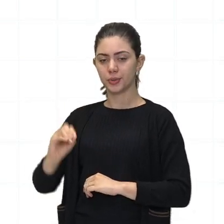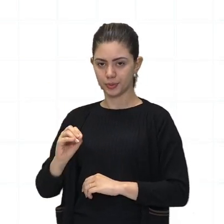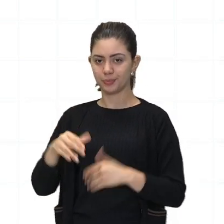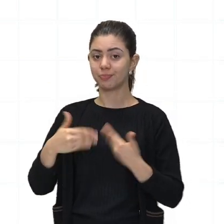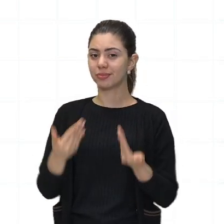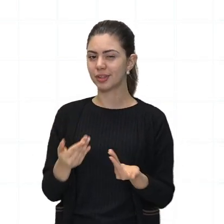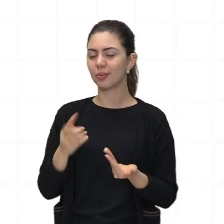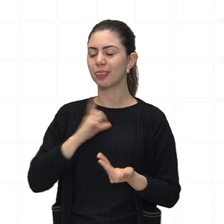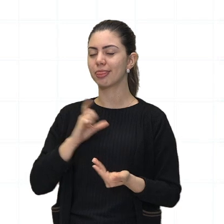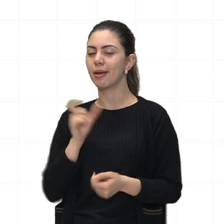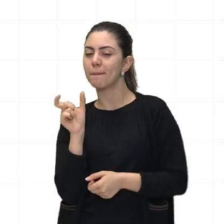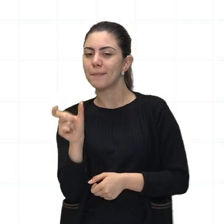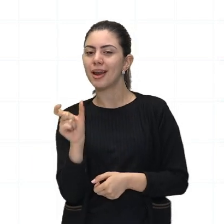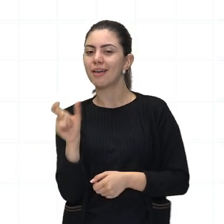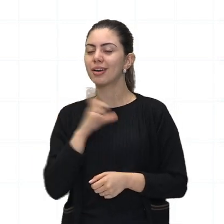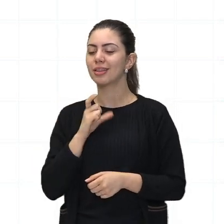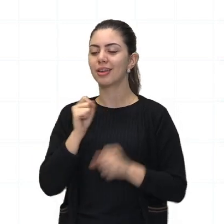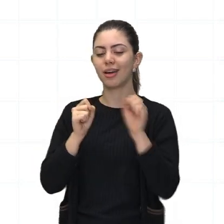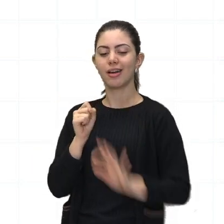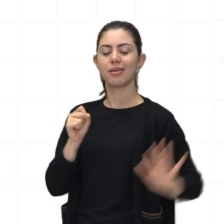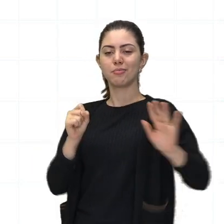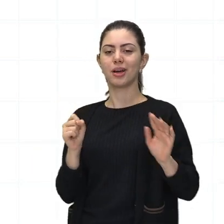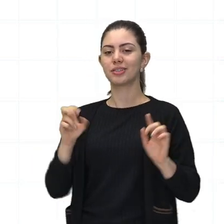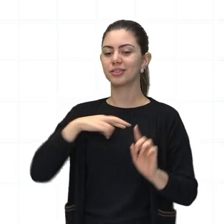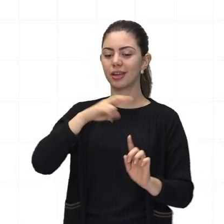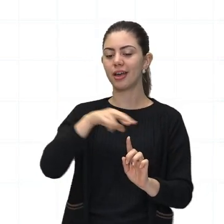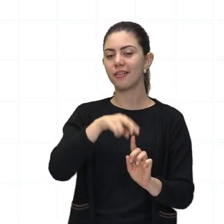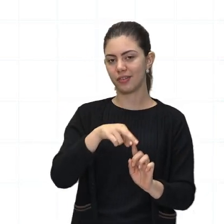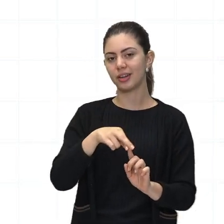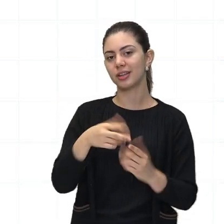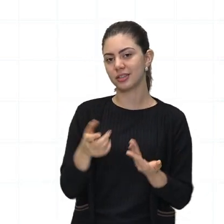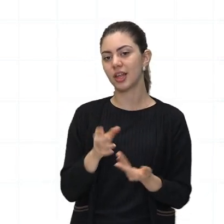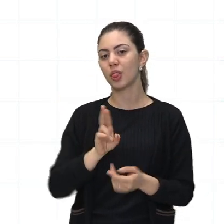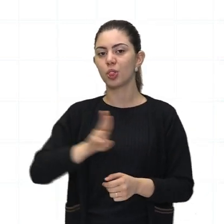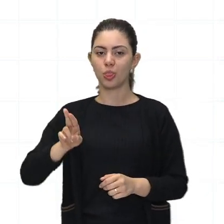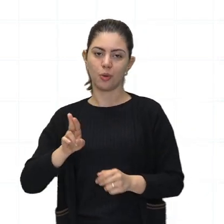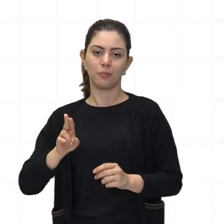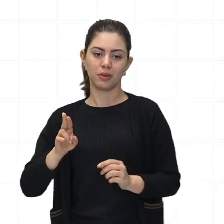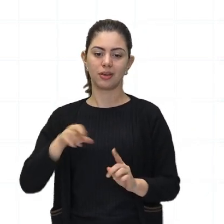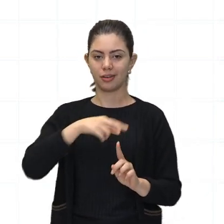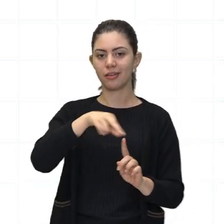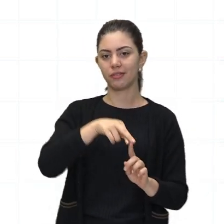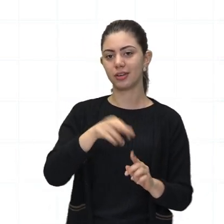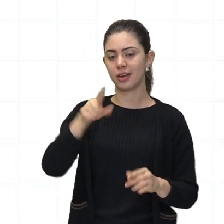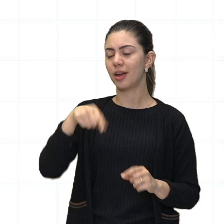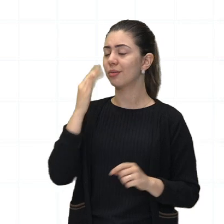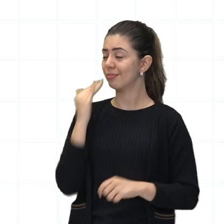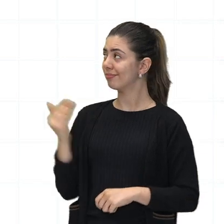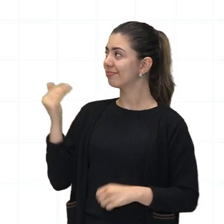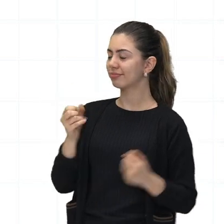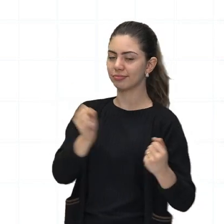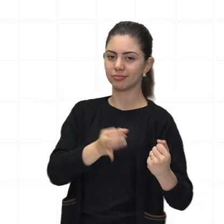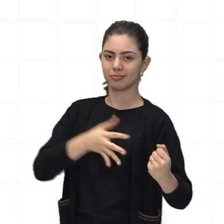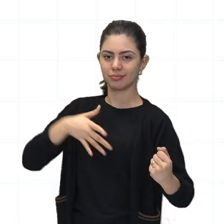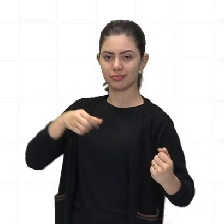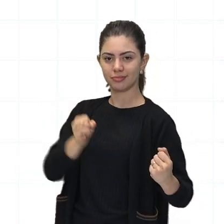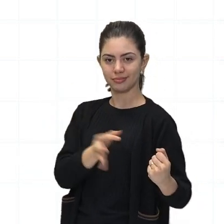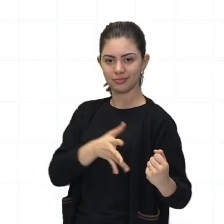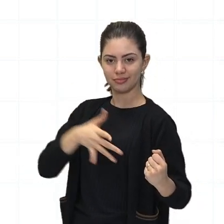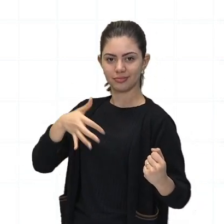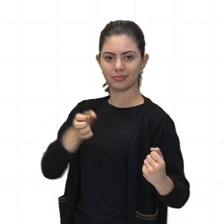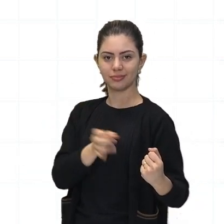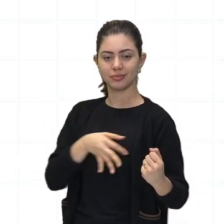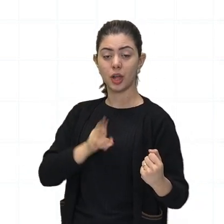lírico já tem a nossa imagem aí fazendo referência da onde surge o nome lírico, que vem desse instrumento musical que está ao lado de vocês, que é